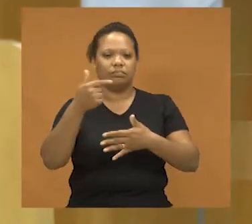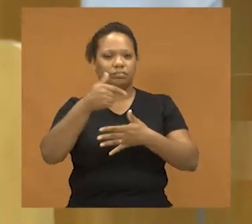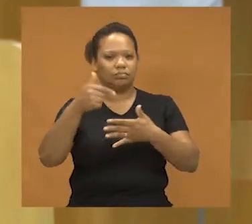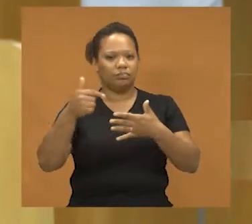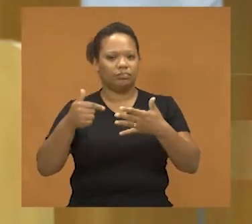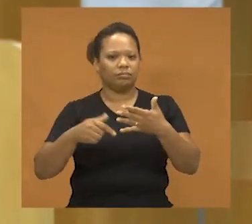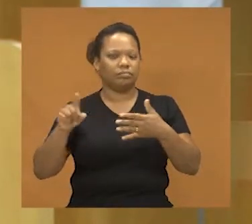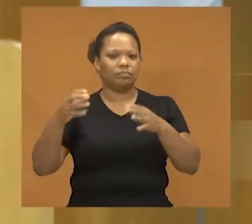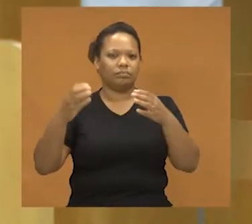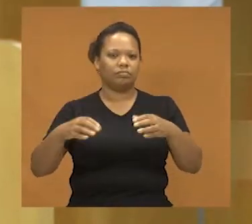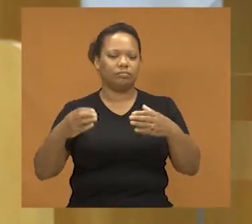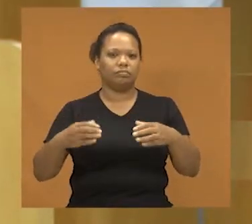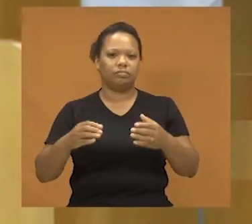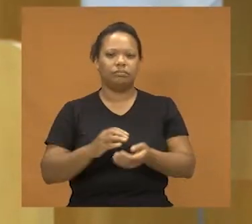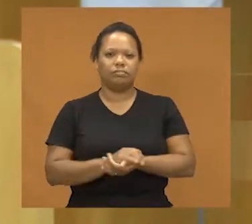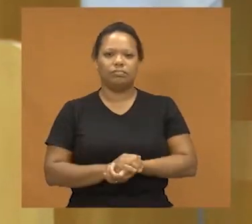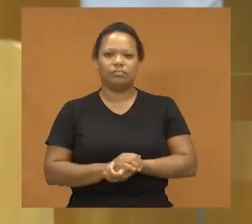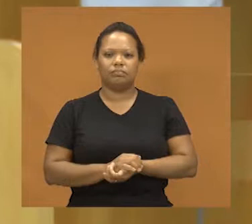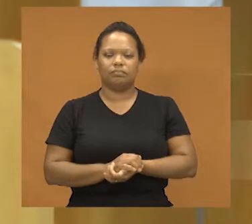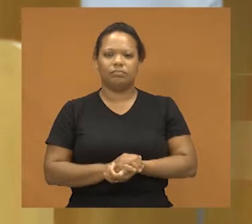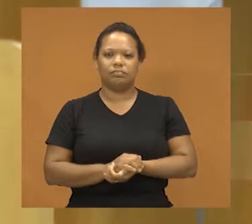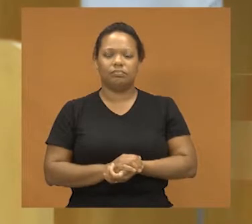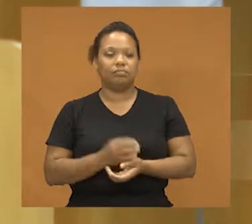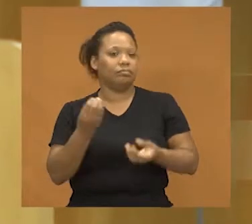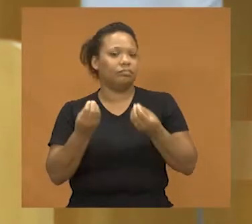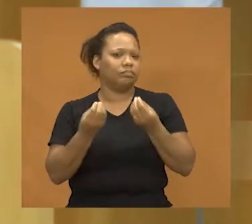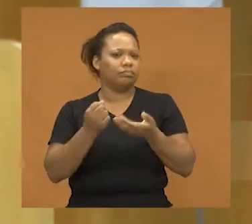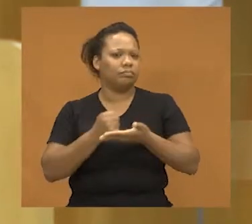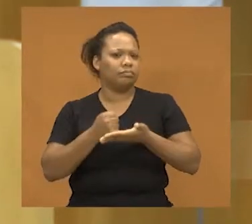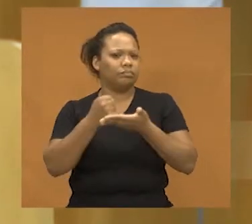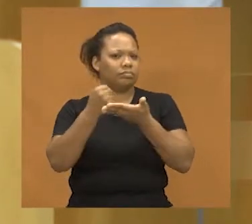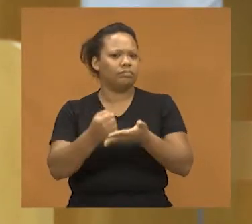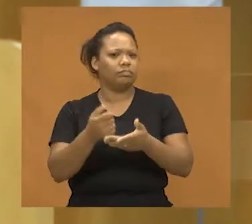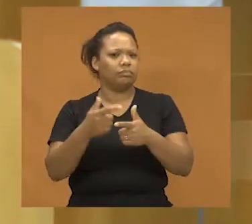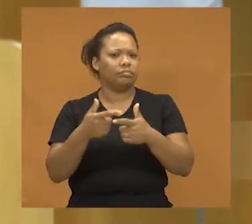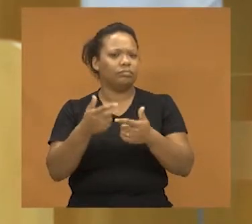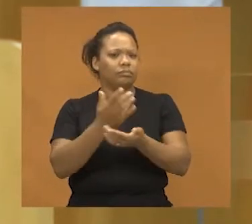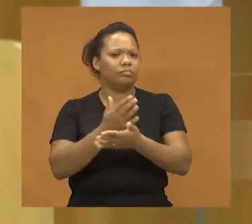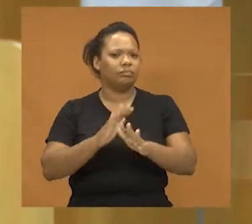tá? E possíveis soluções desses problemas,